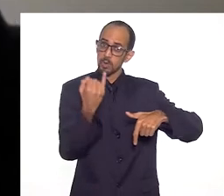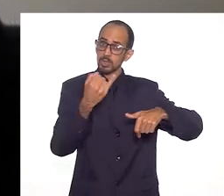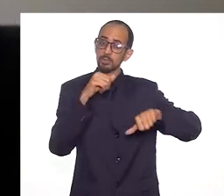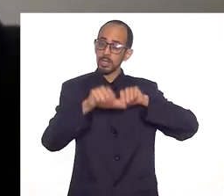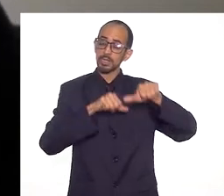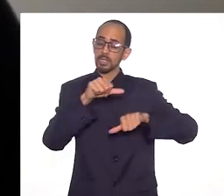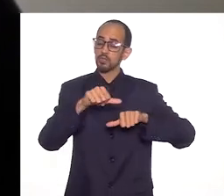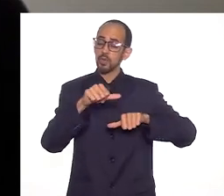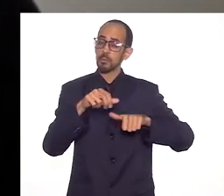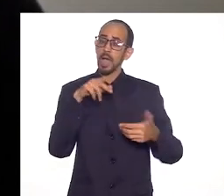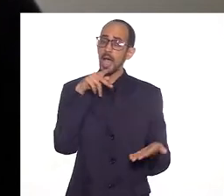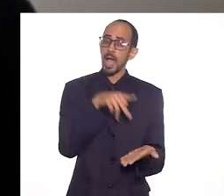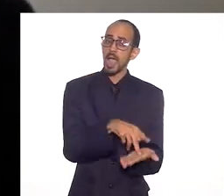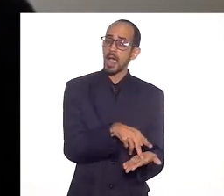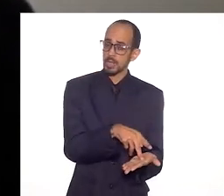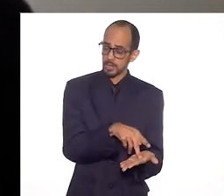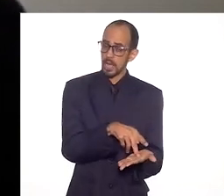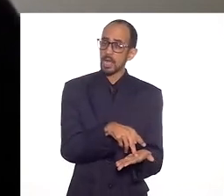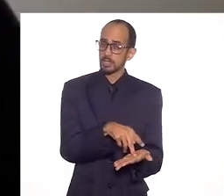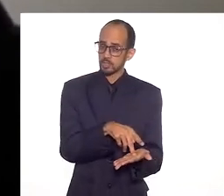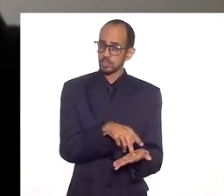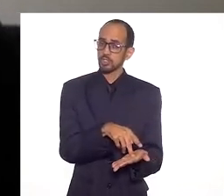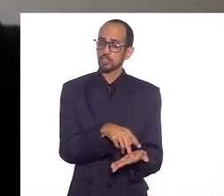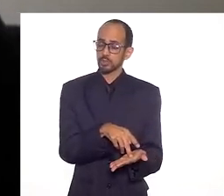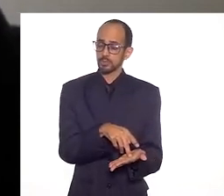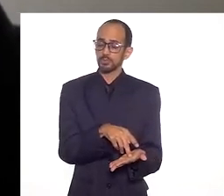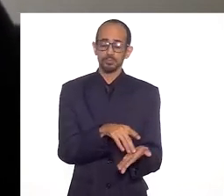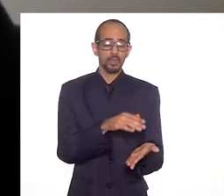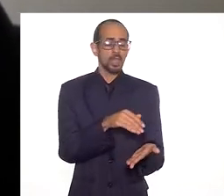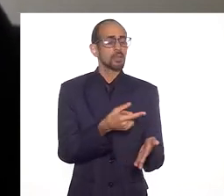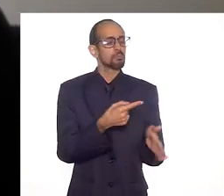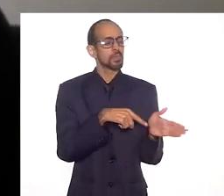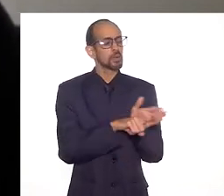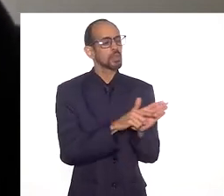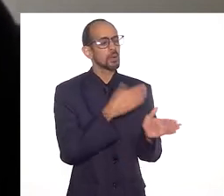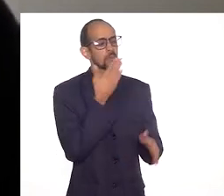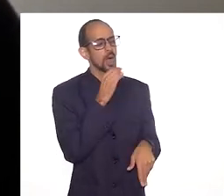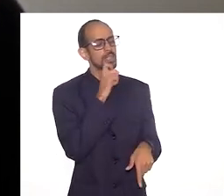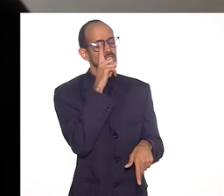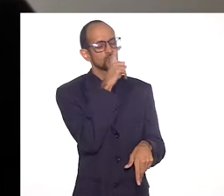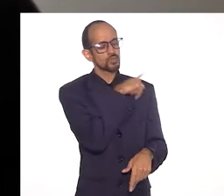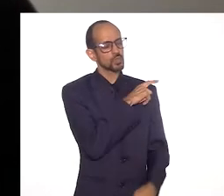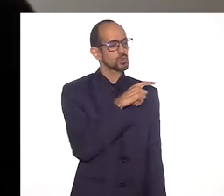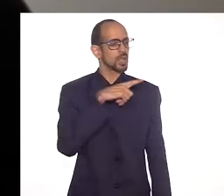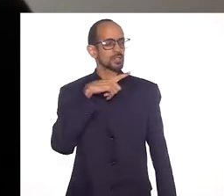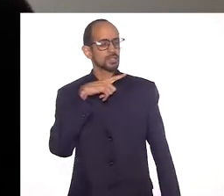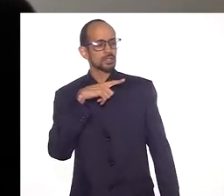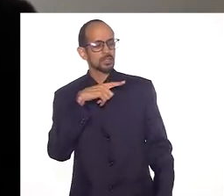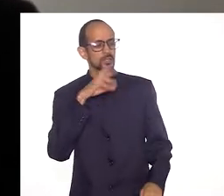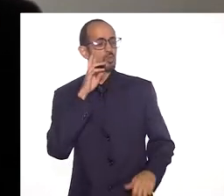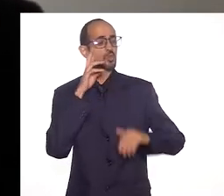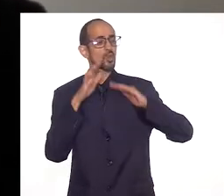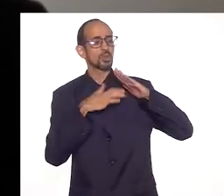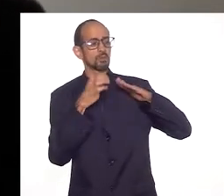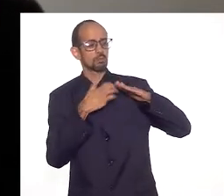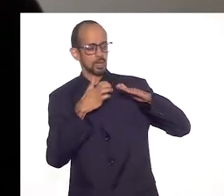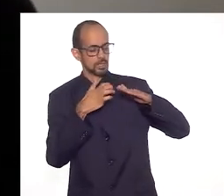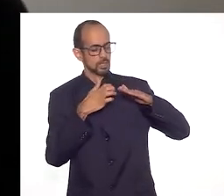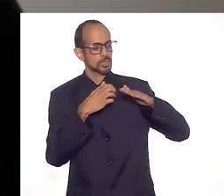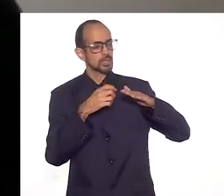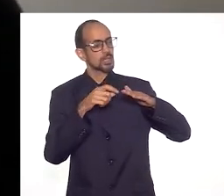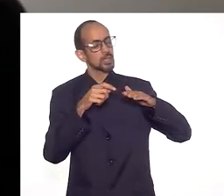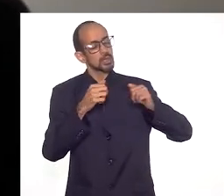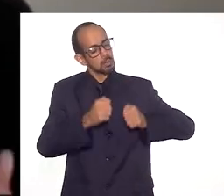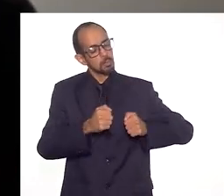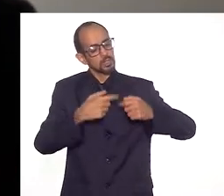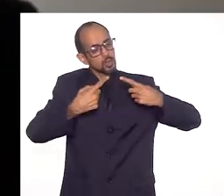né, para transformar a realidade, como você mesma disse. Então, quais são as dificuldades que esses empreendedores relatam e que podem ser também os desafios da